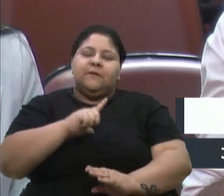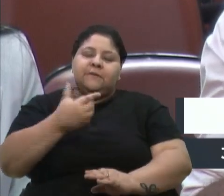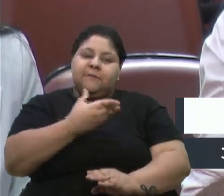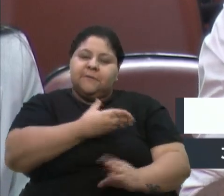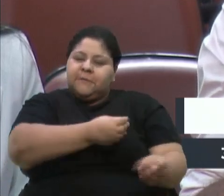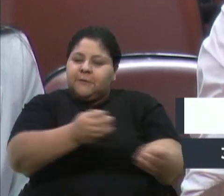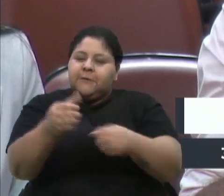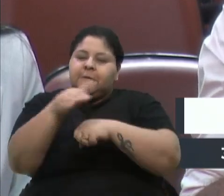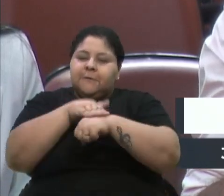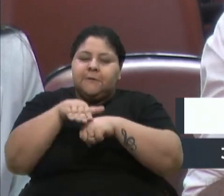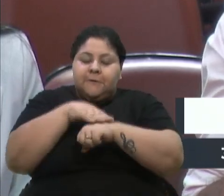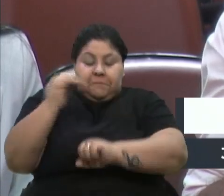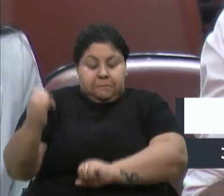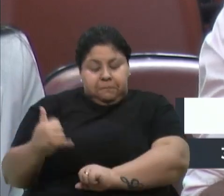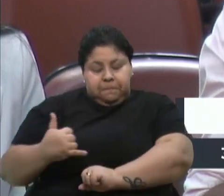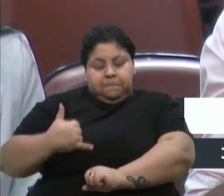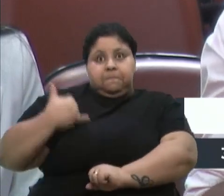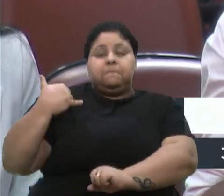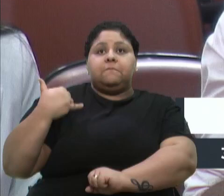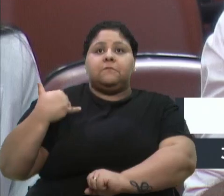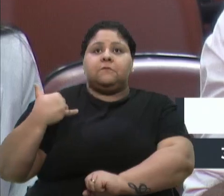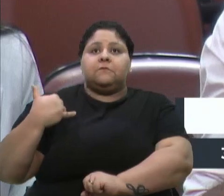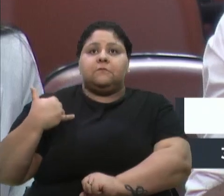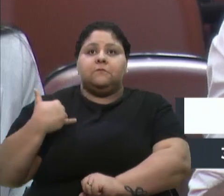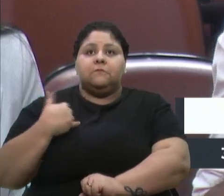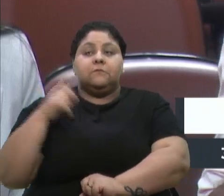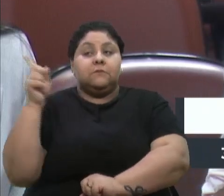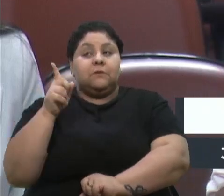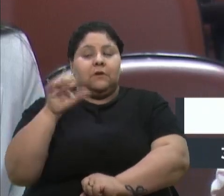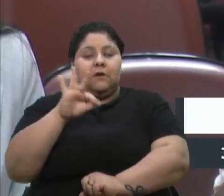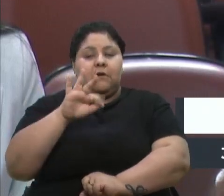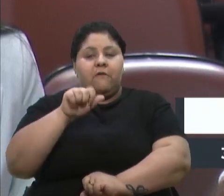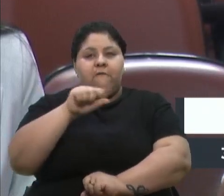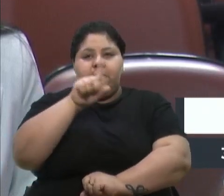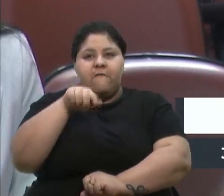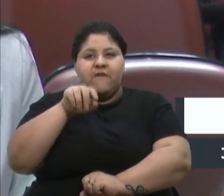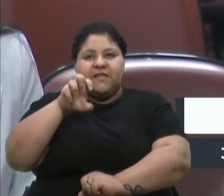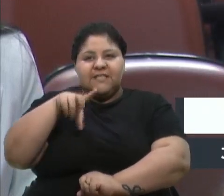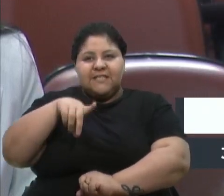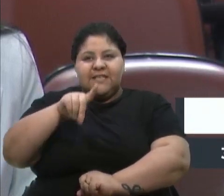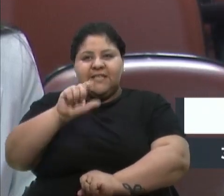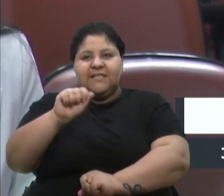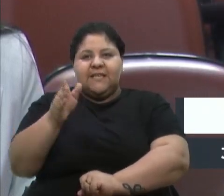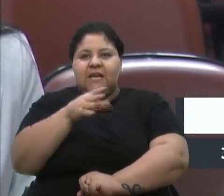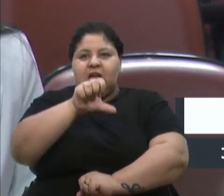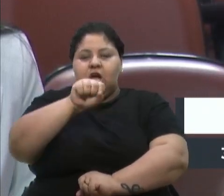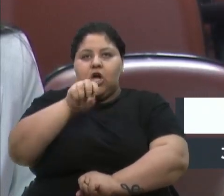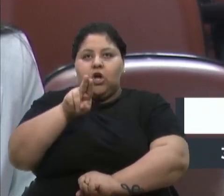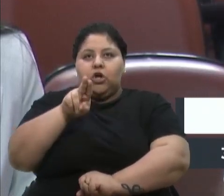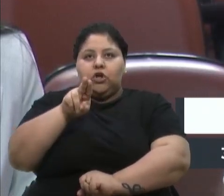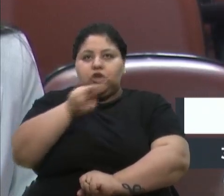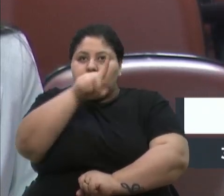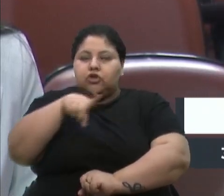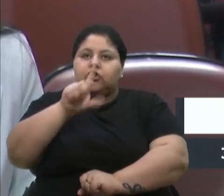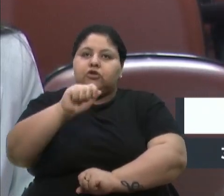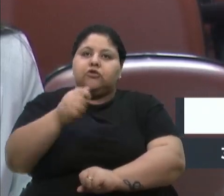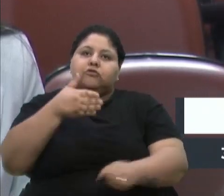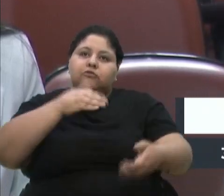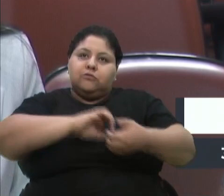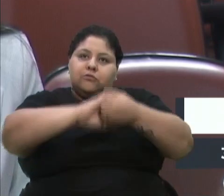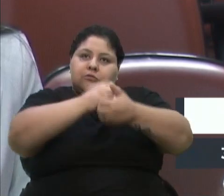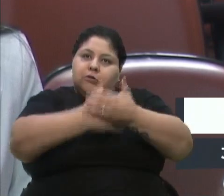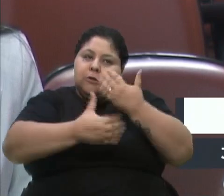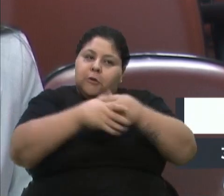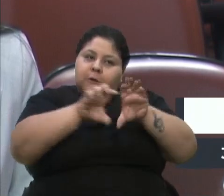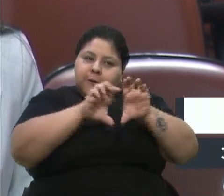carinho e orgulho de ser de Fazenda Souza. Então, cumprimento a toda a comunidade de Fazenda Souza, estamos juntos fazendo mais uma